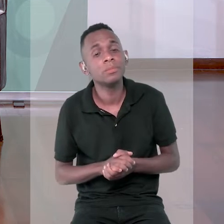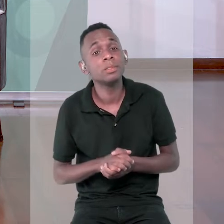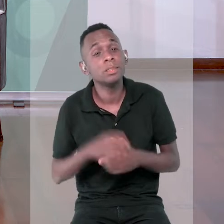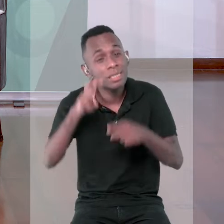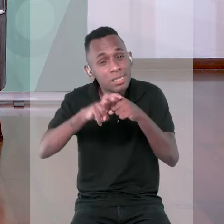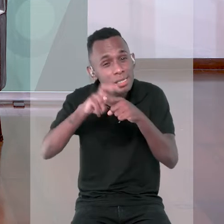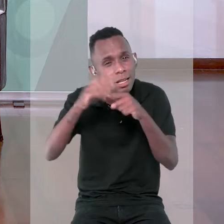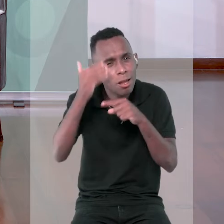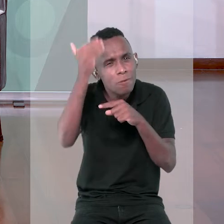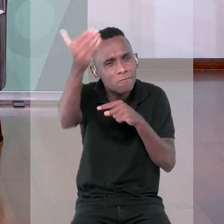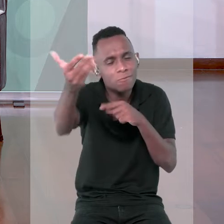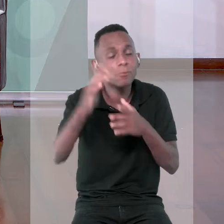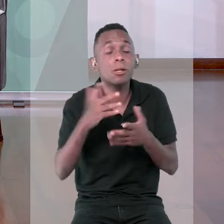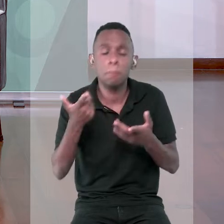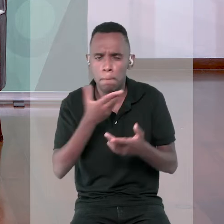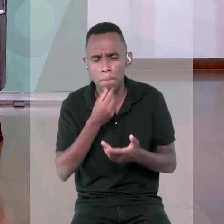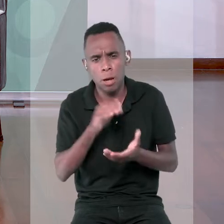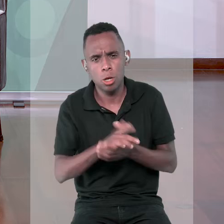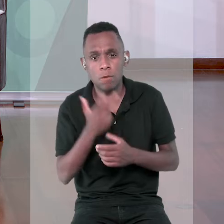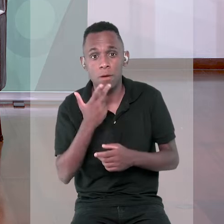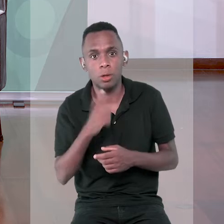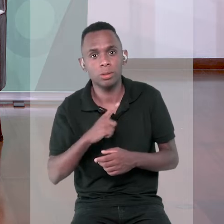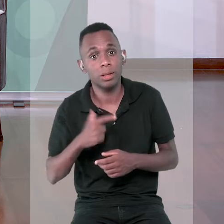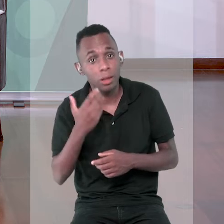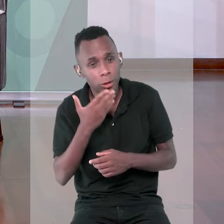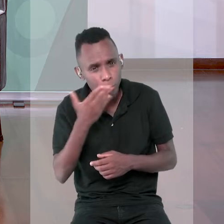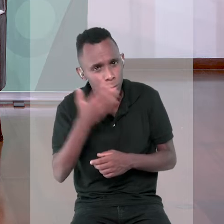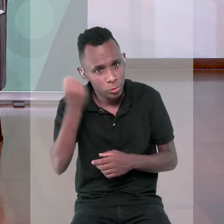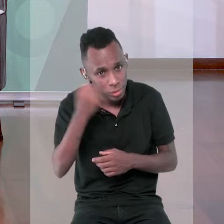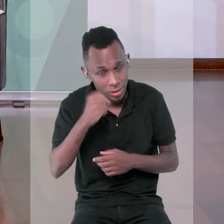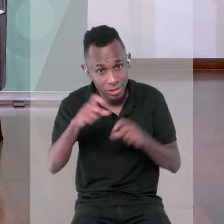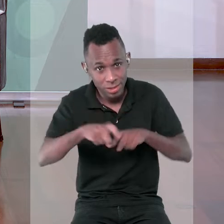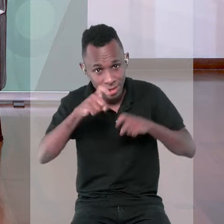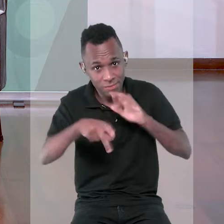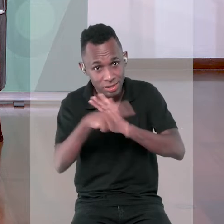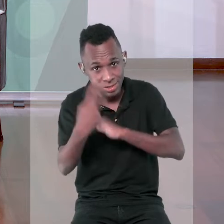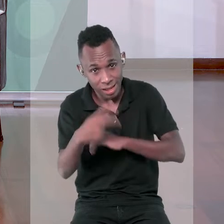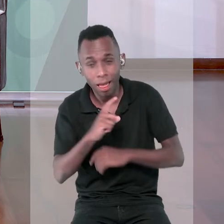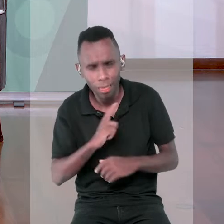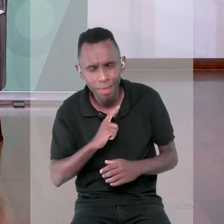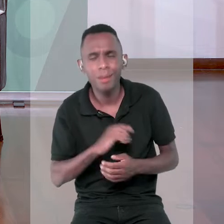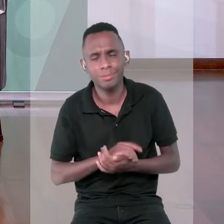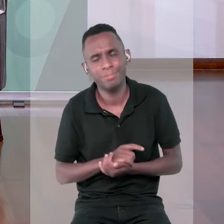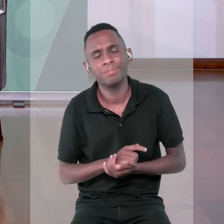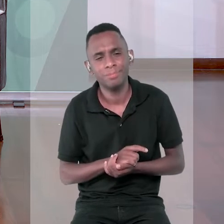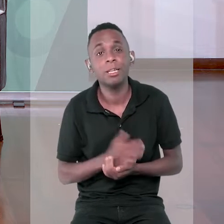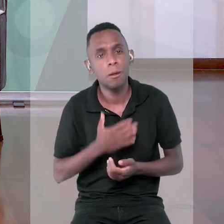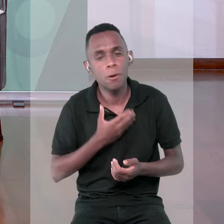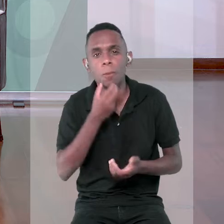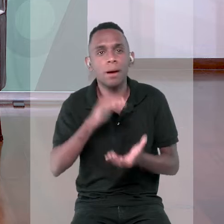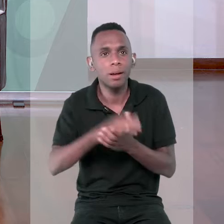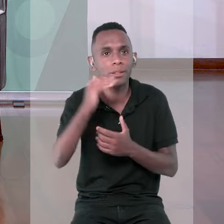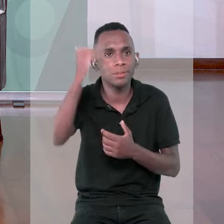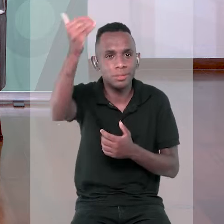senta na última fileira. E o Fernando já falava, tem doce de leite lá da fazenda da Isabelle? É mesmo. Gente, olha lá, o meu também foi